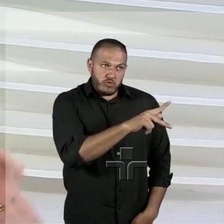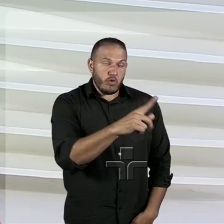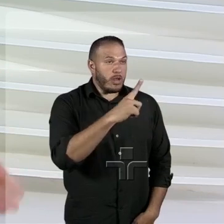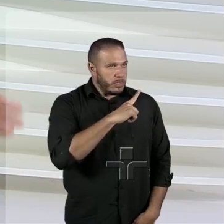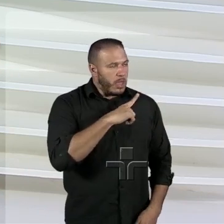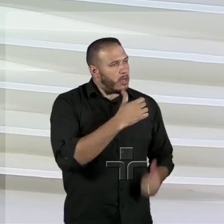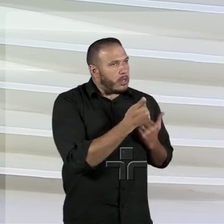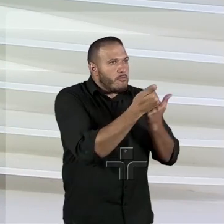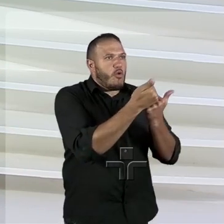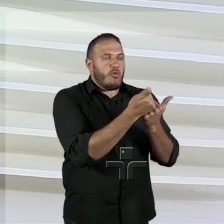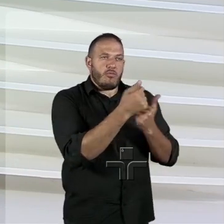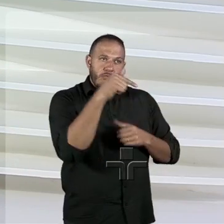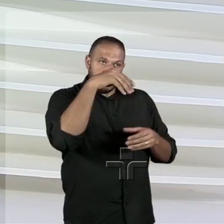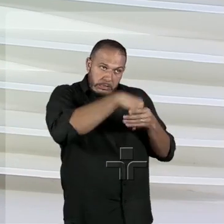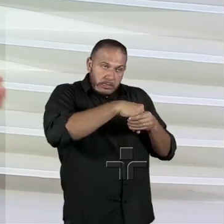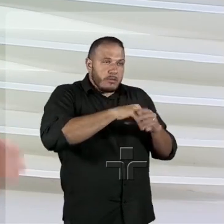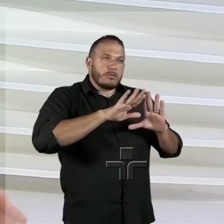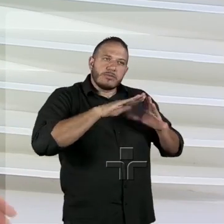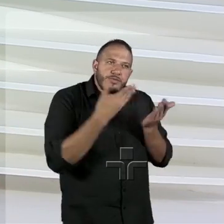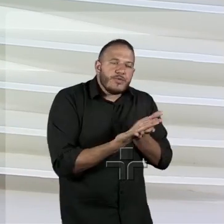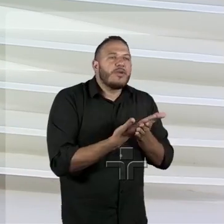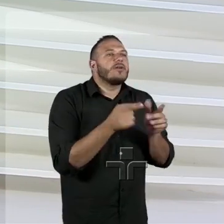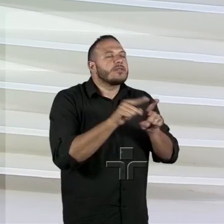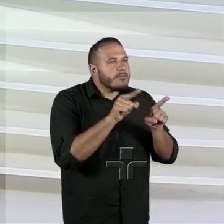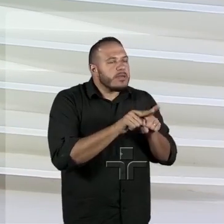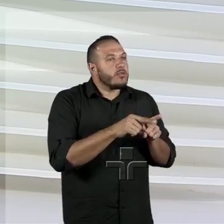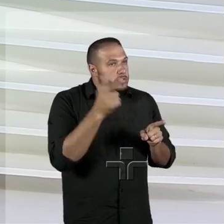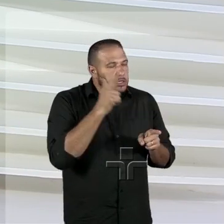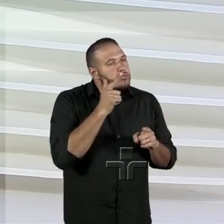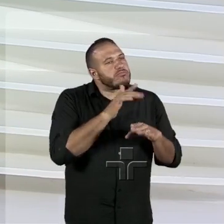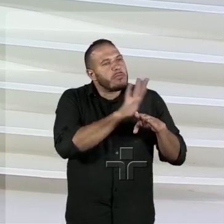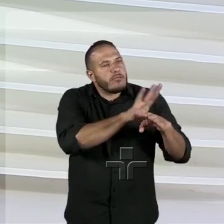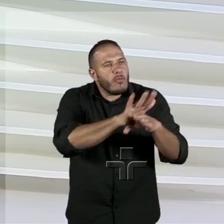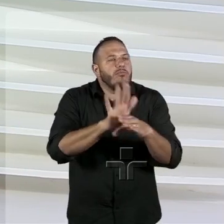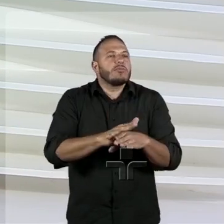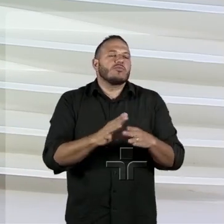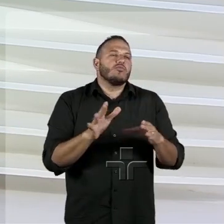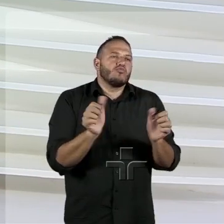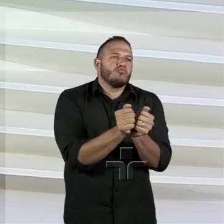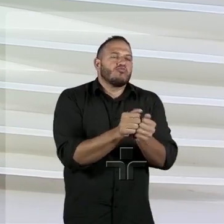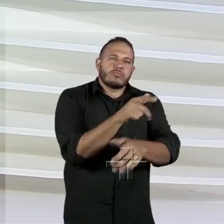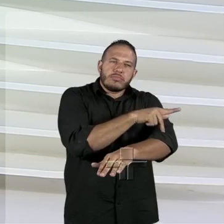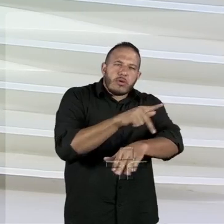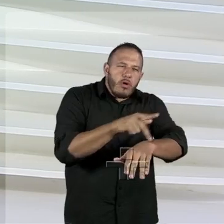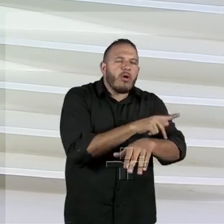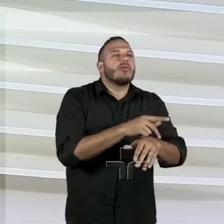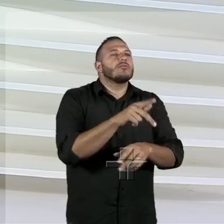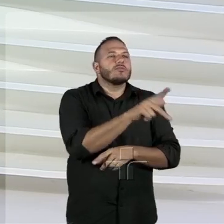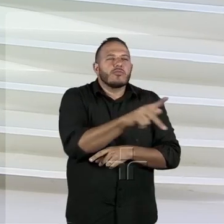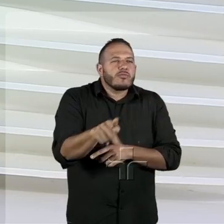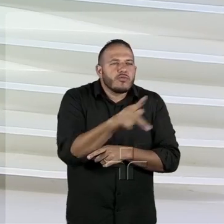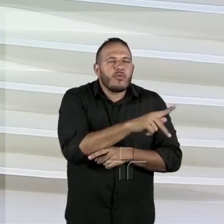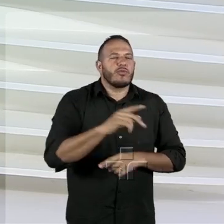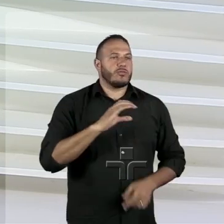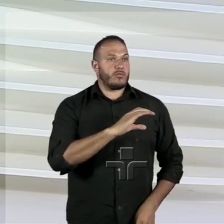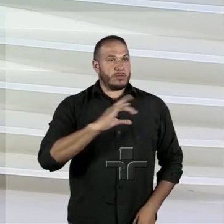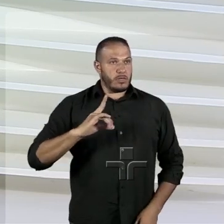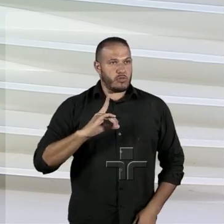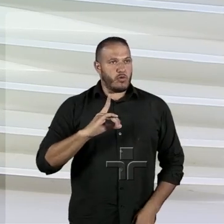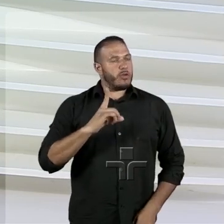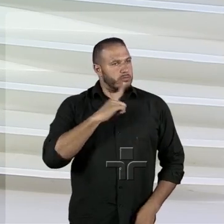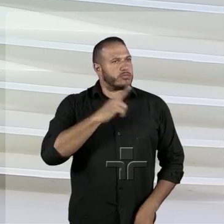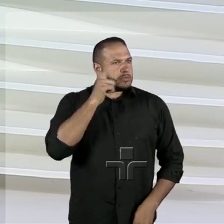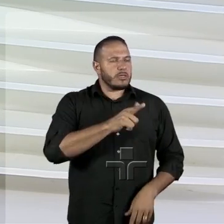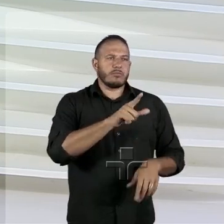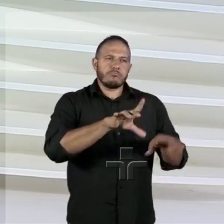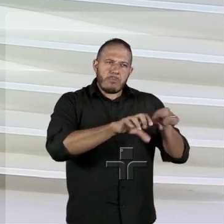para a escola, trazendo suporte pedagógico dentro da escola, os professores coordenadores recebendo formação,